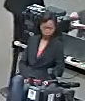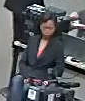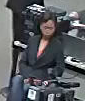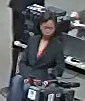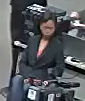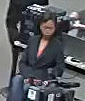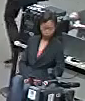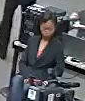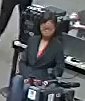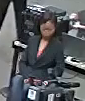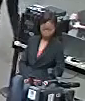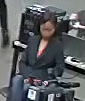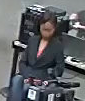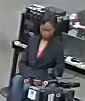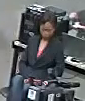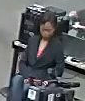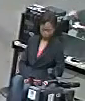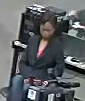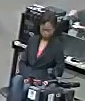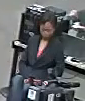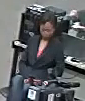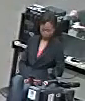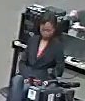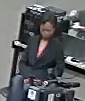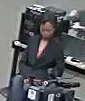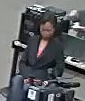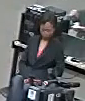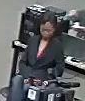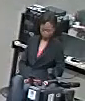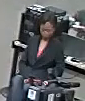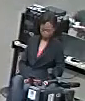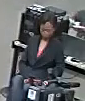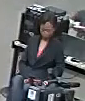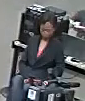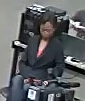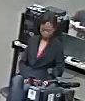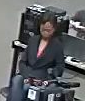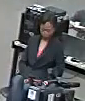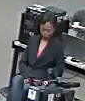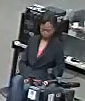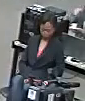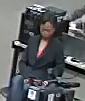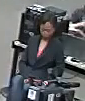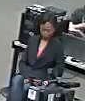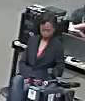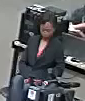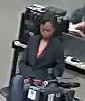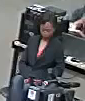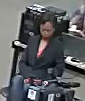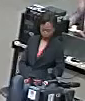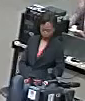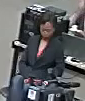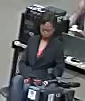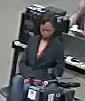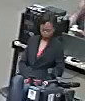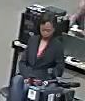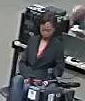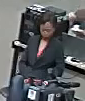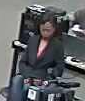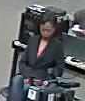que resoluções são essas e e uniformar de forma de acordo com a lei de lei Nós não